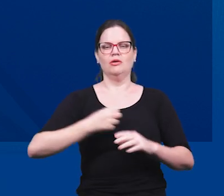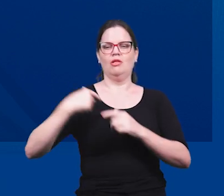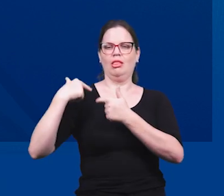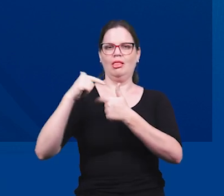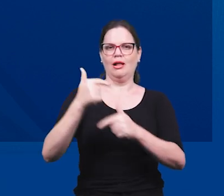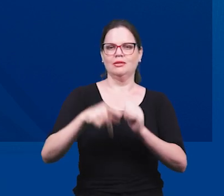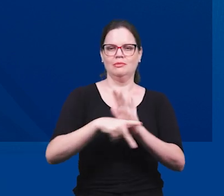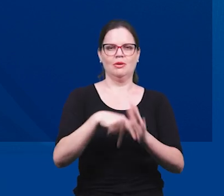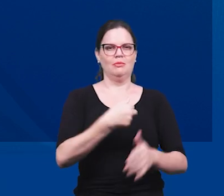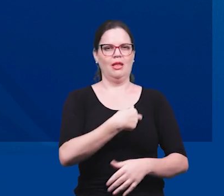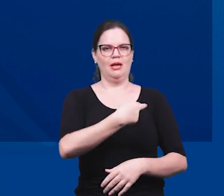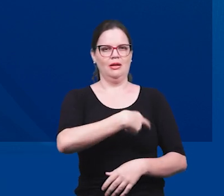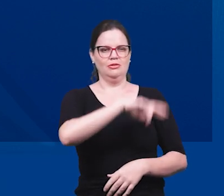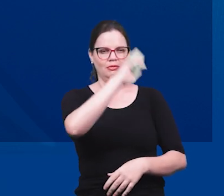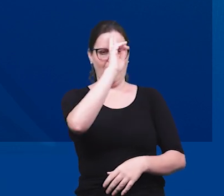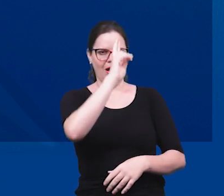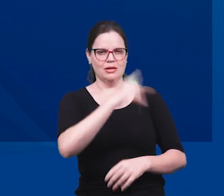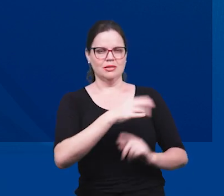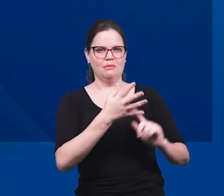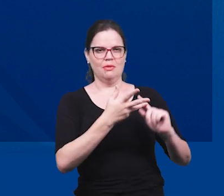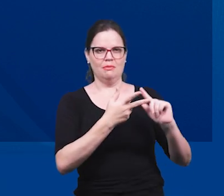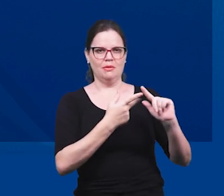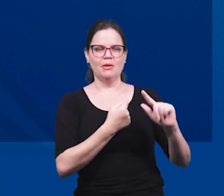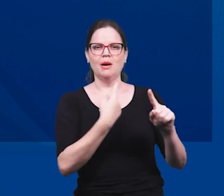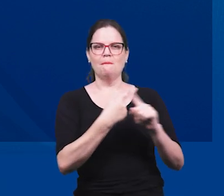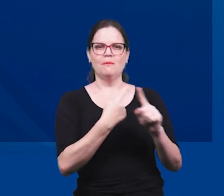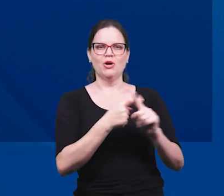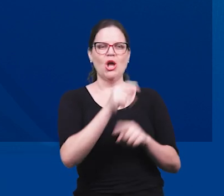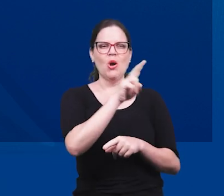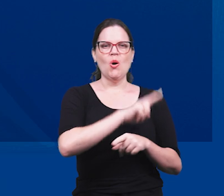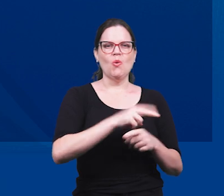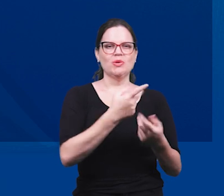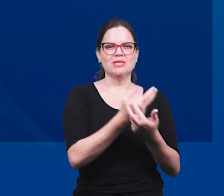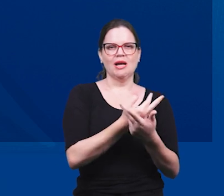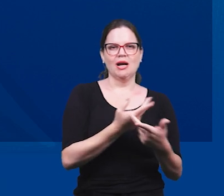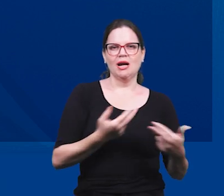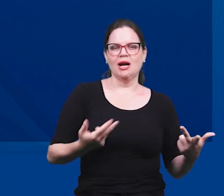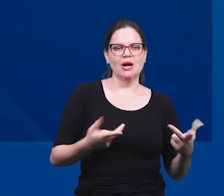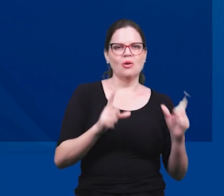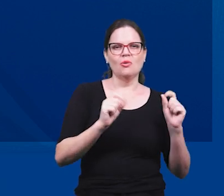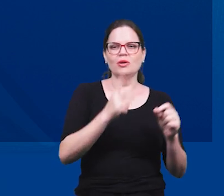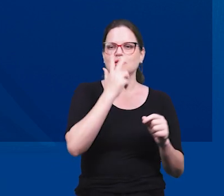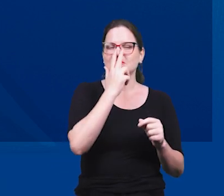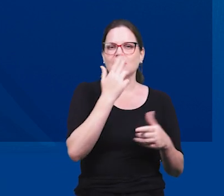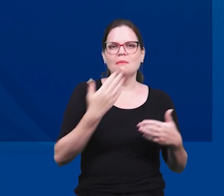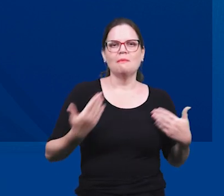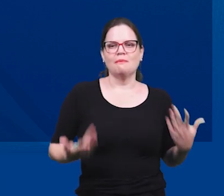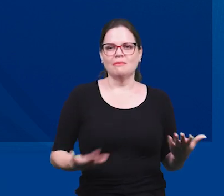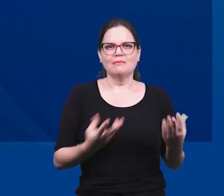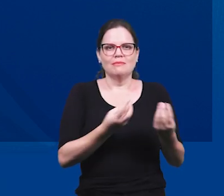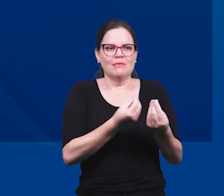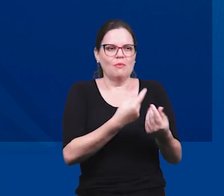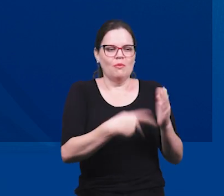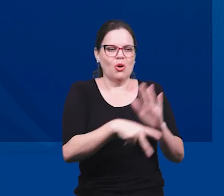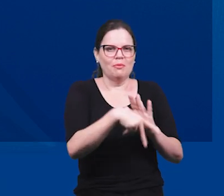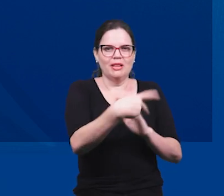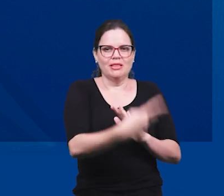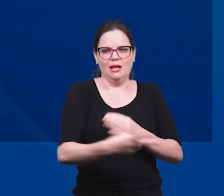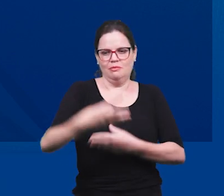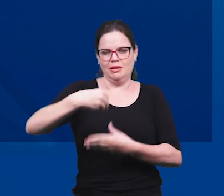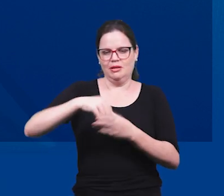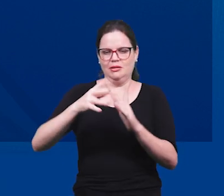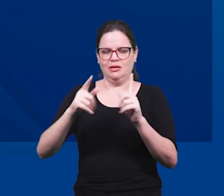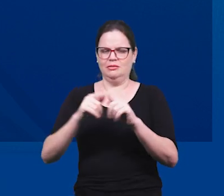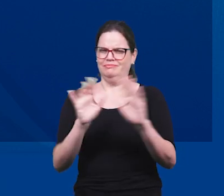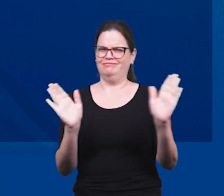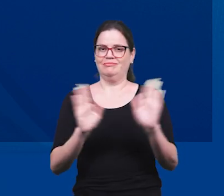tradição religiosa, onde é colocado pano novo em vestido novo. E hoje caminhamos como Paulo diz em